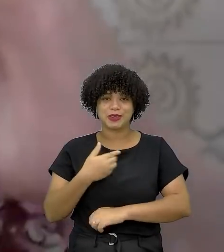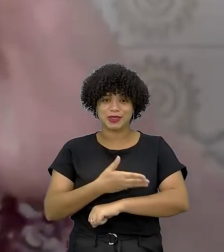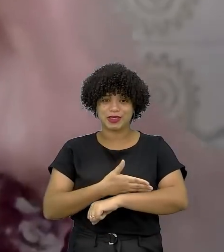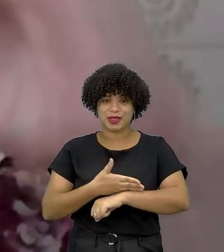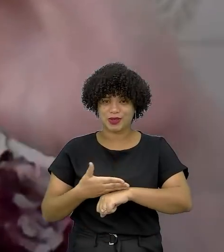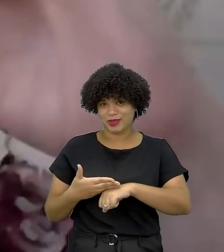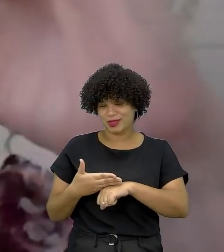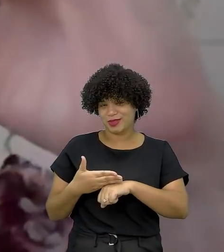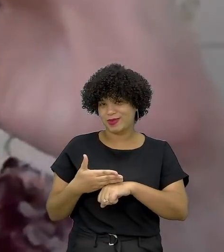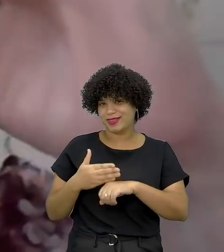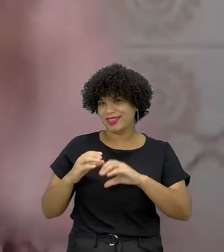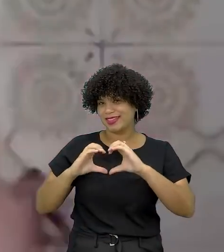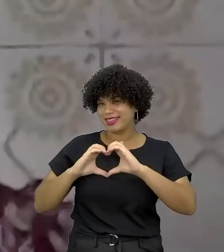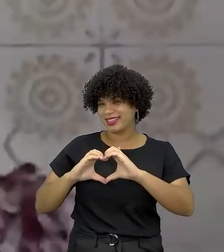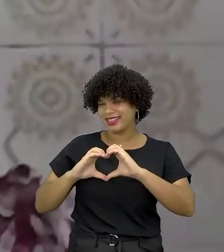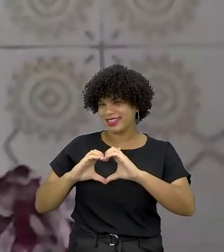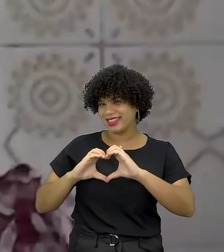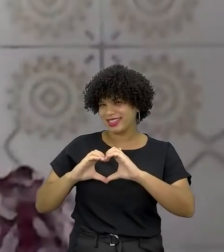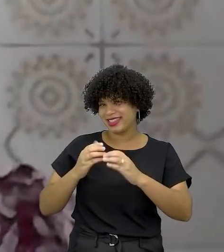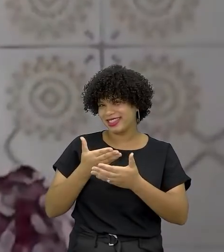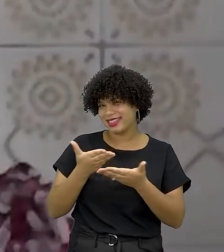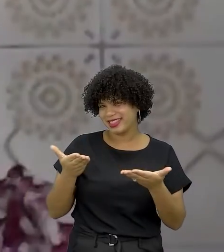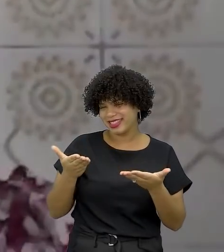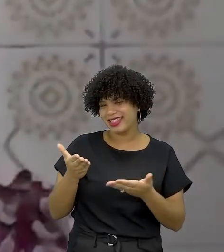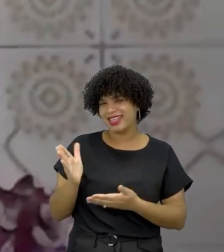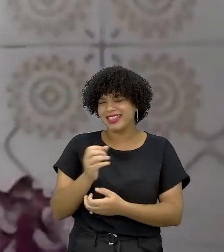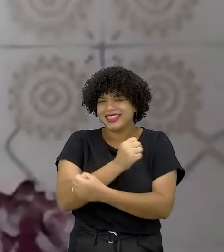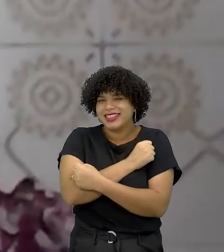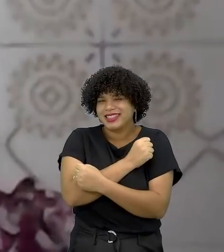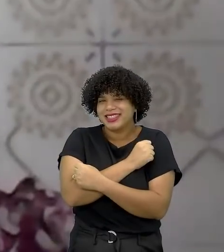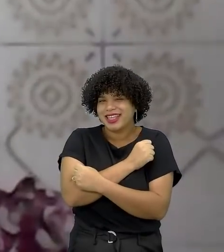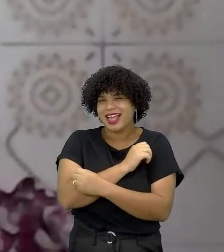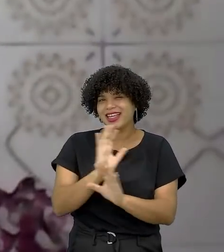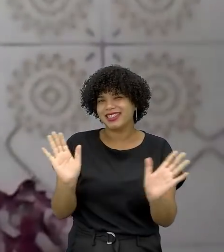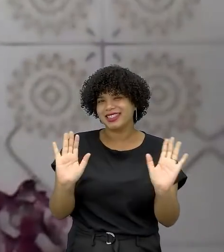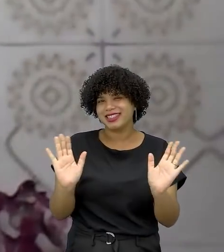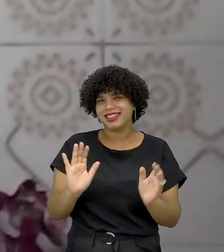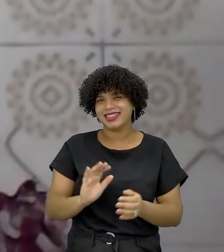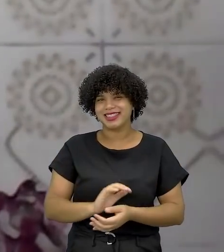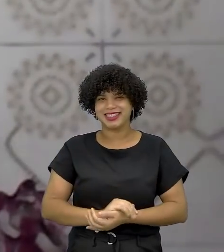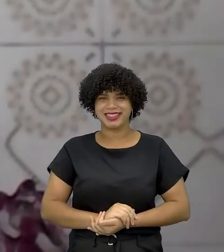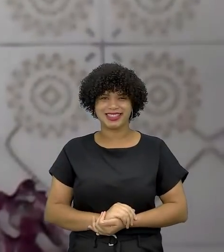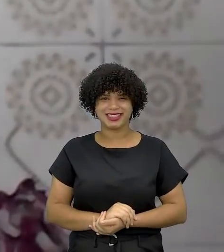sempre gosto de deixar meu coração com vocês, tá bom? Um grande abraço, professores.